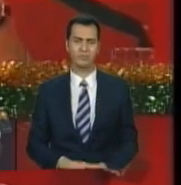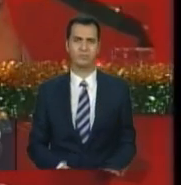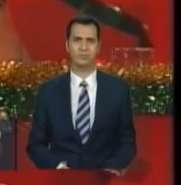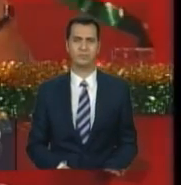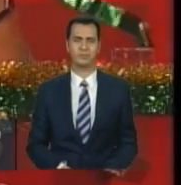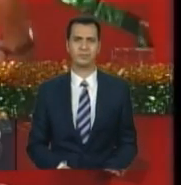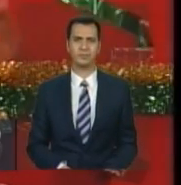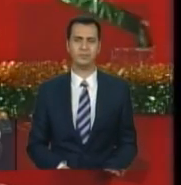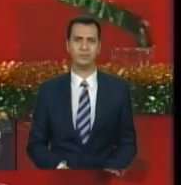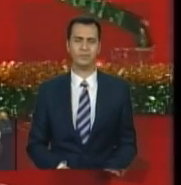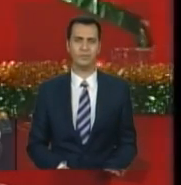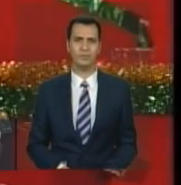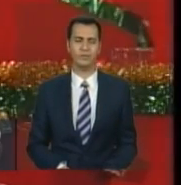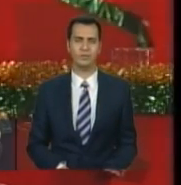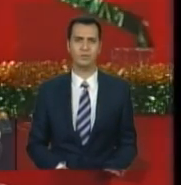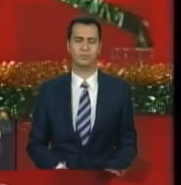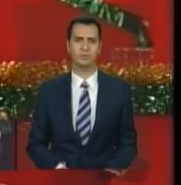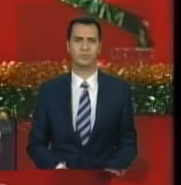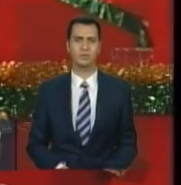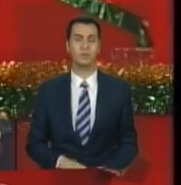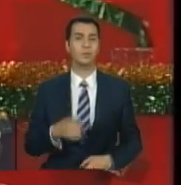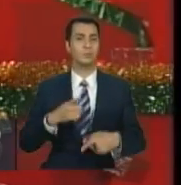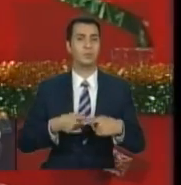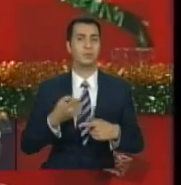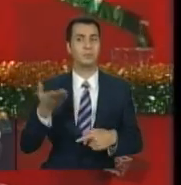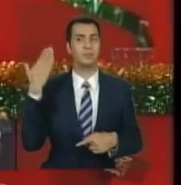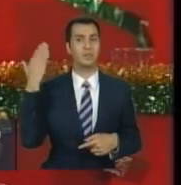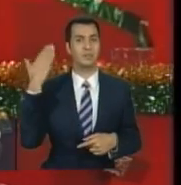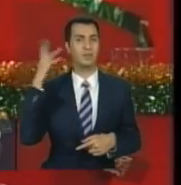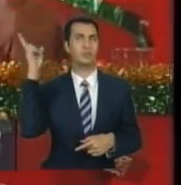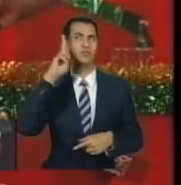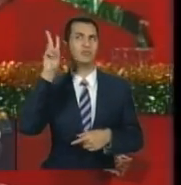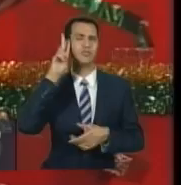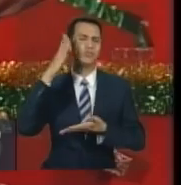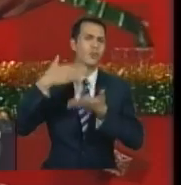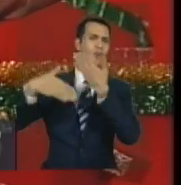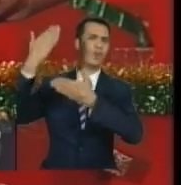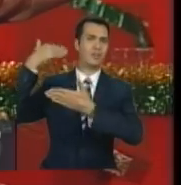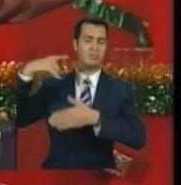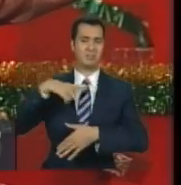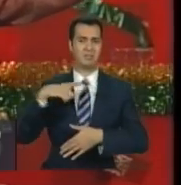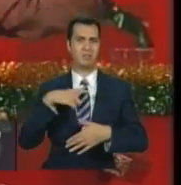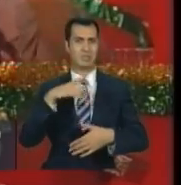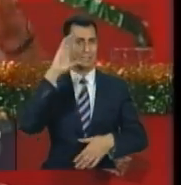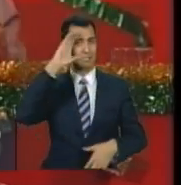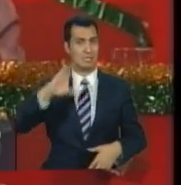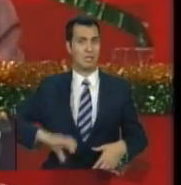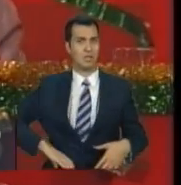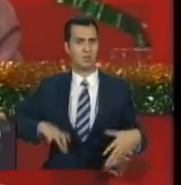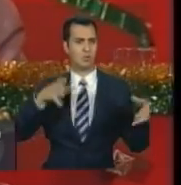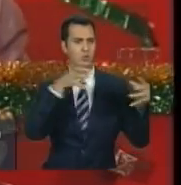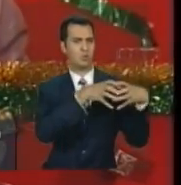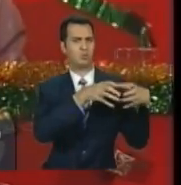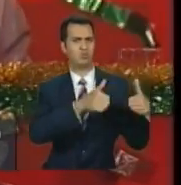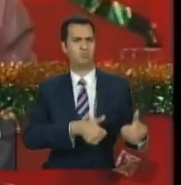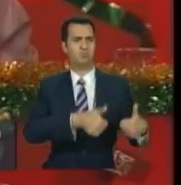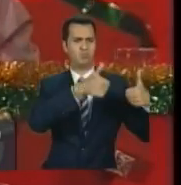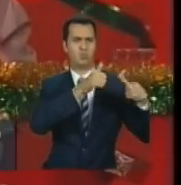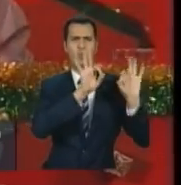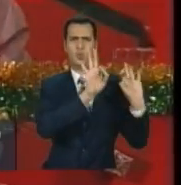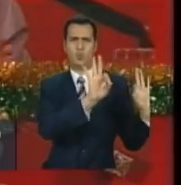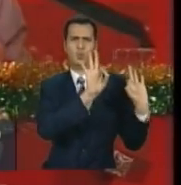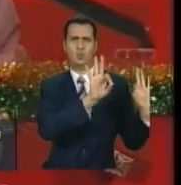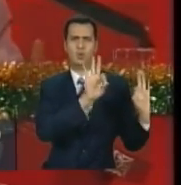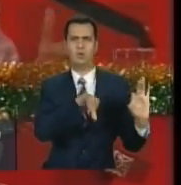Porque ao considerar que tinha pessoas cidadão de primeira classe e cidadãos